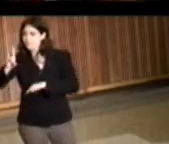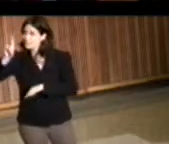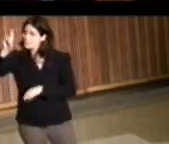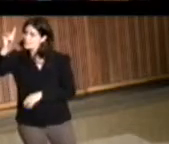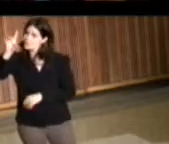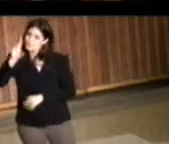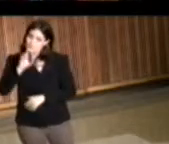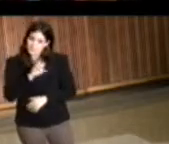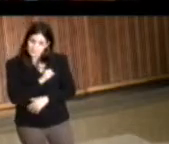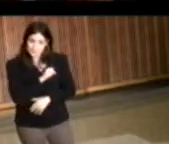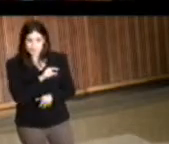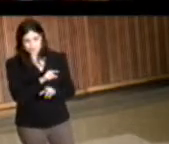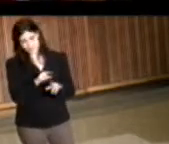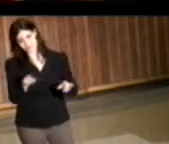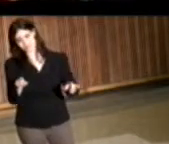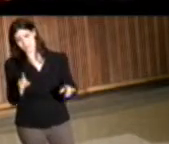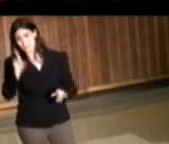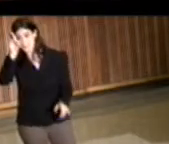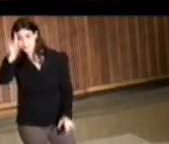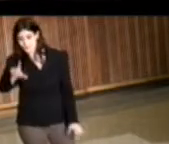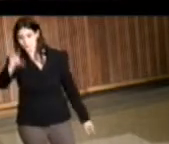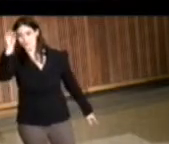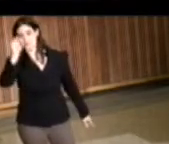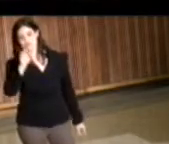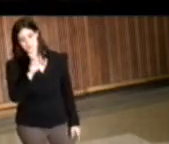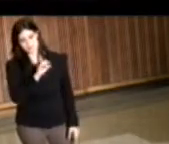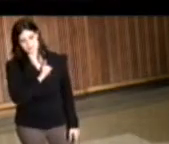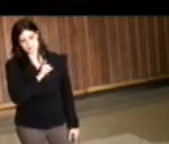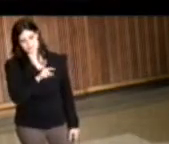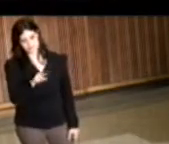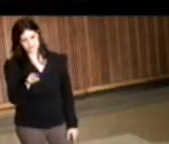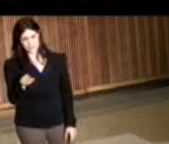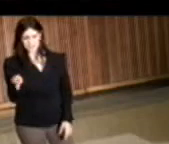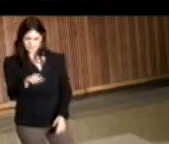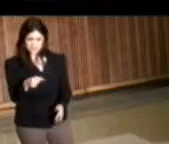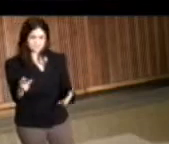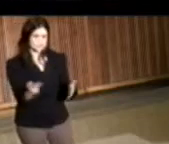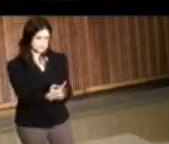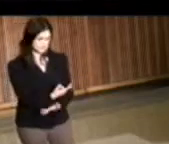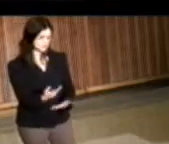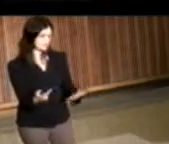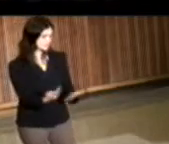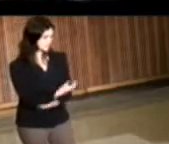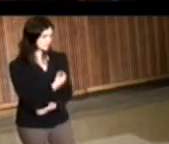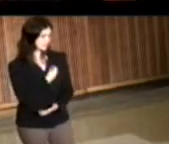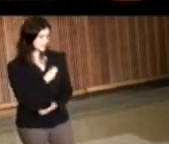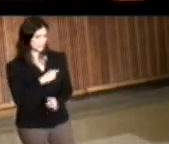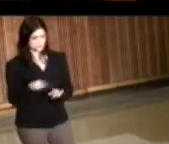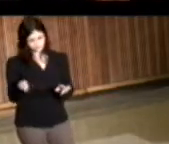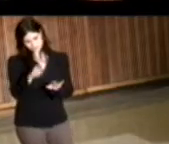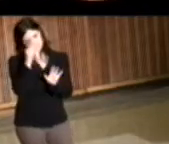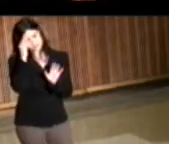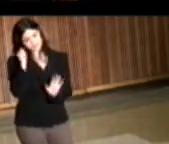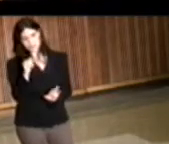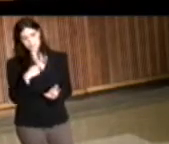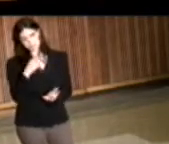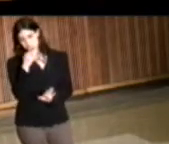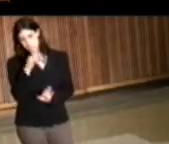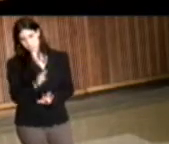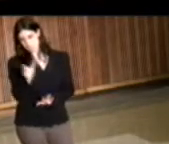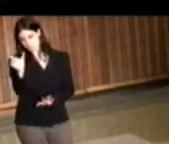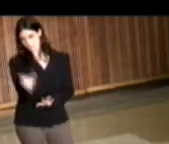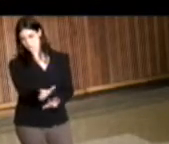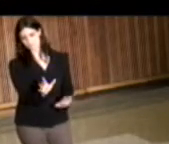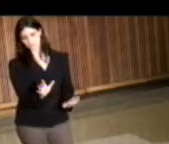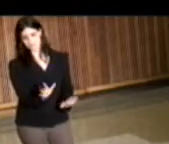você. E quando você fez todas as coisas erradas que fazem parte da tua história e da tua vida, que se